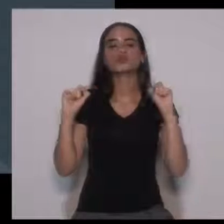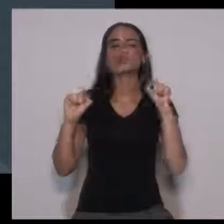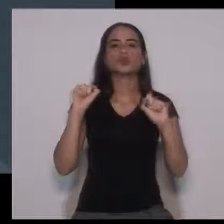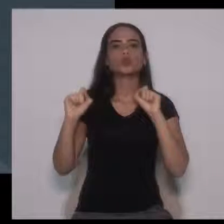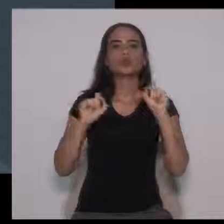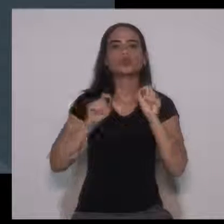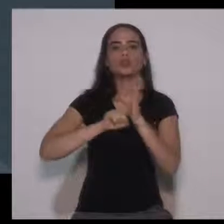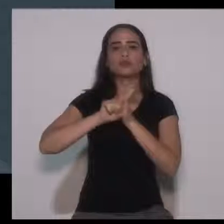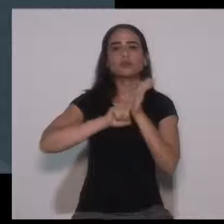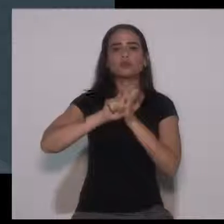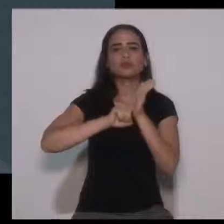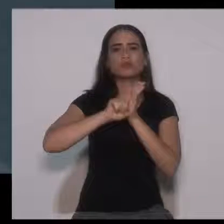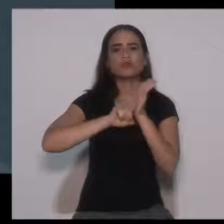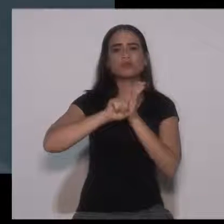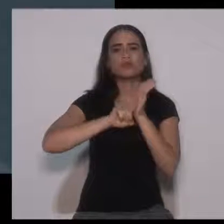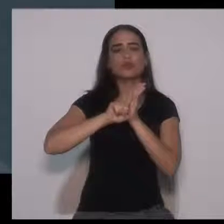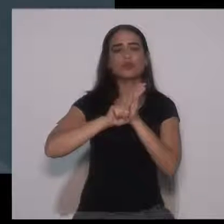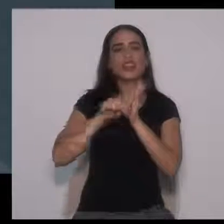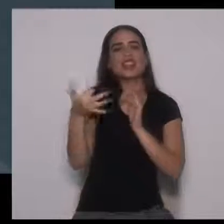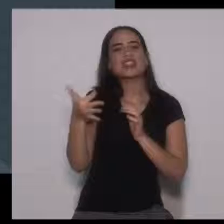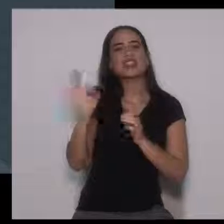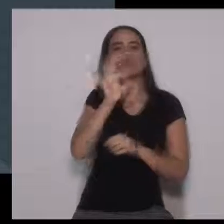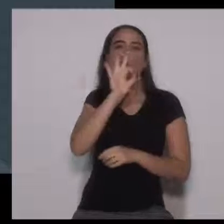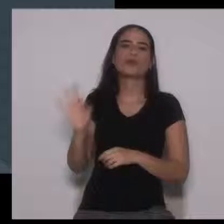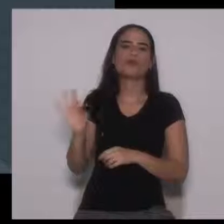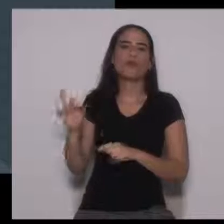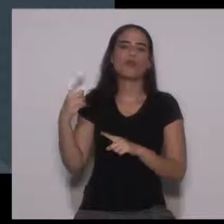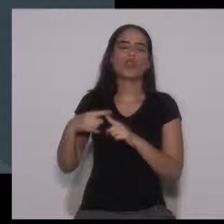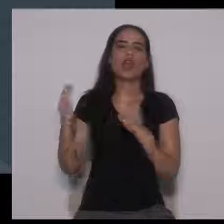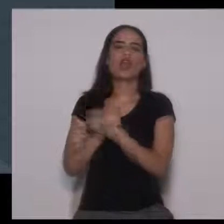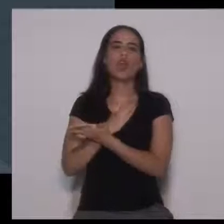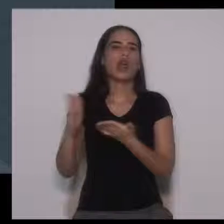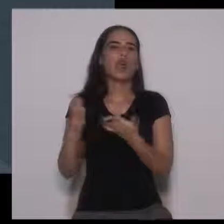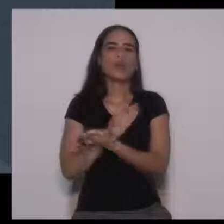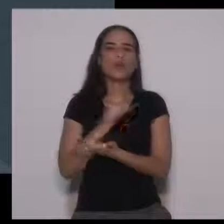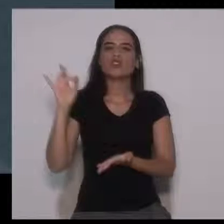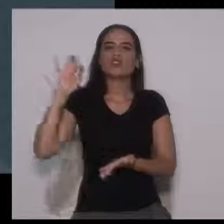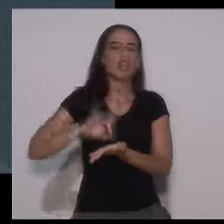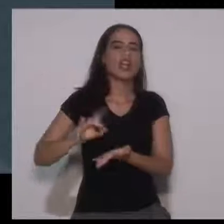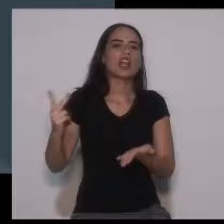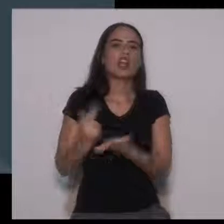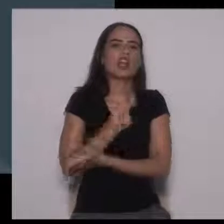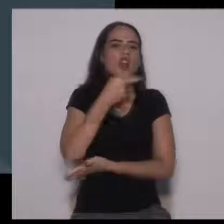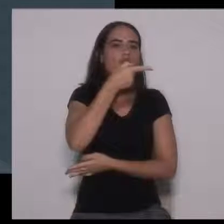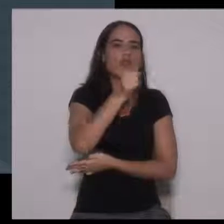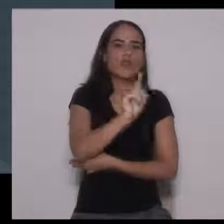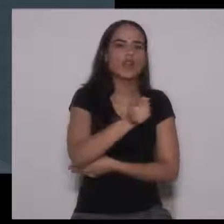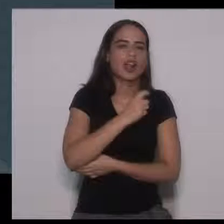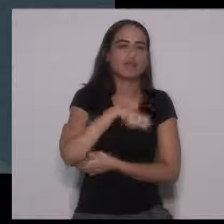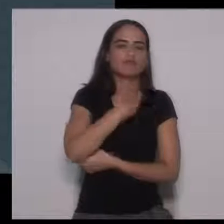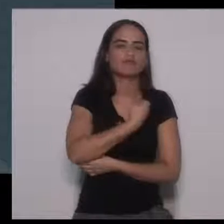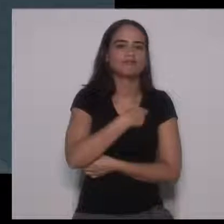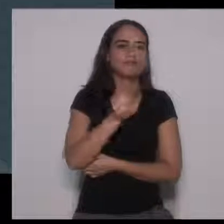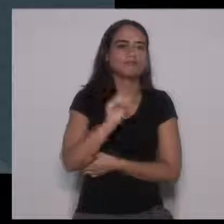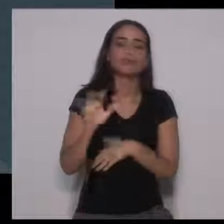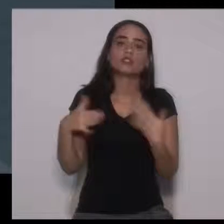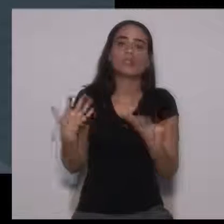esse número aí é pelo menos 10% do que realmente ocorre no Brasil. Então vocês imaginam